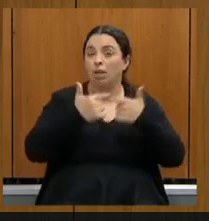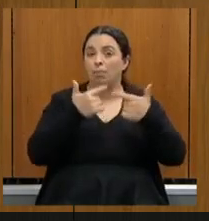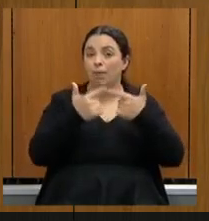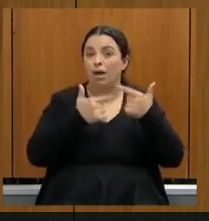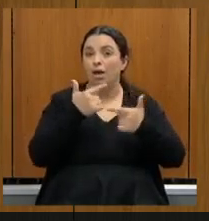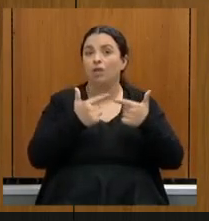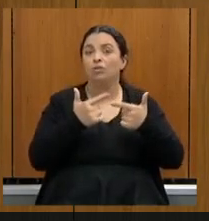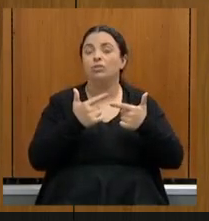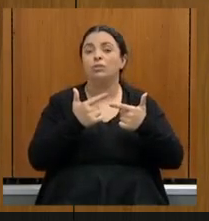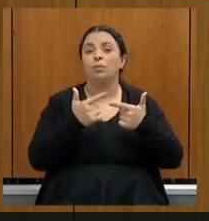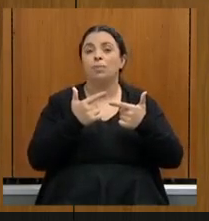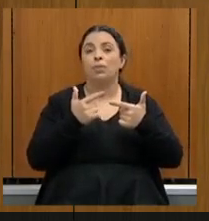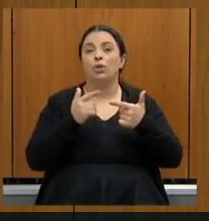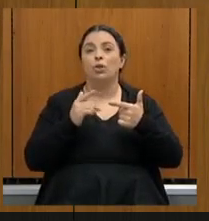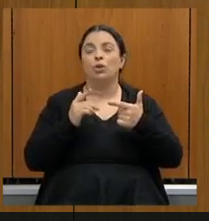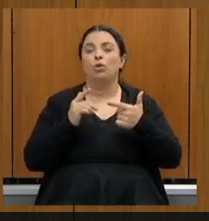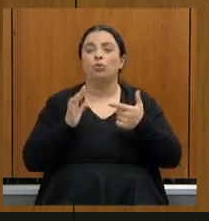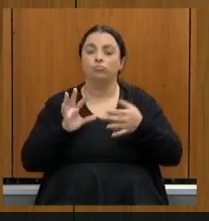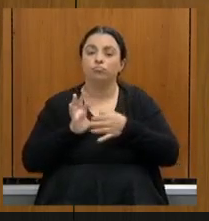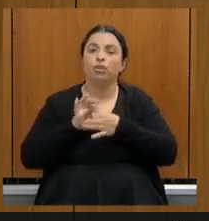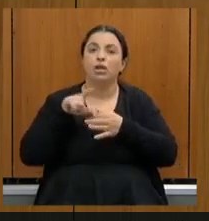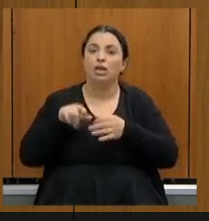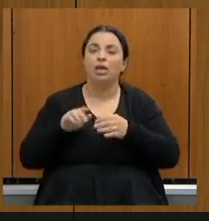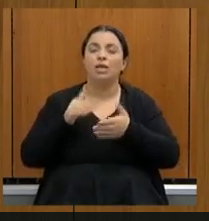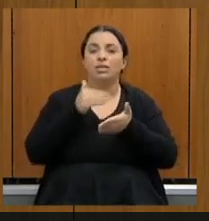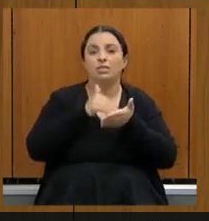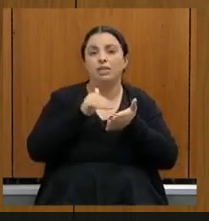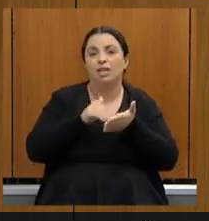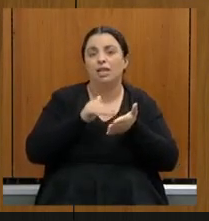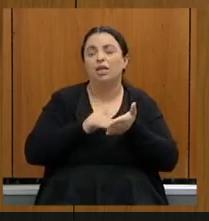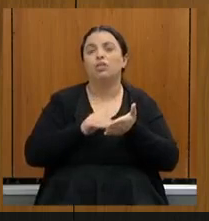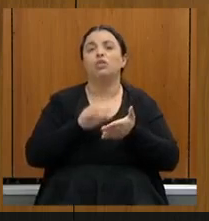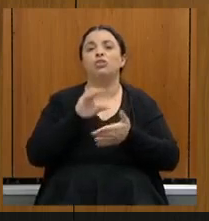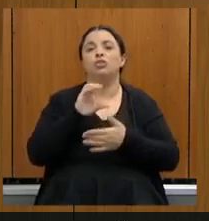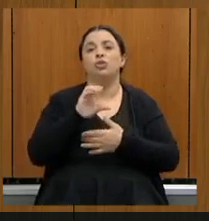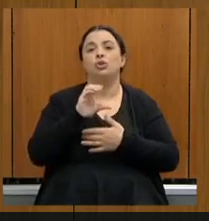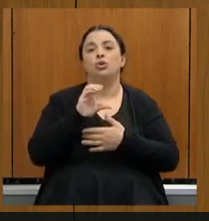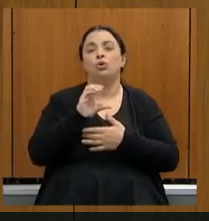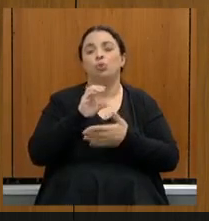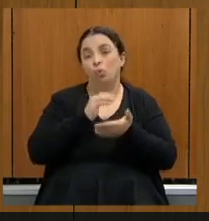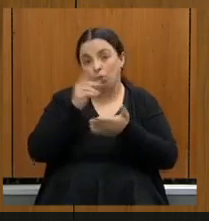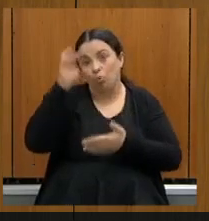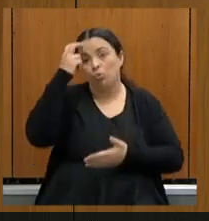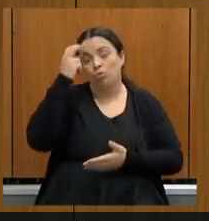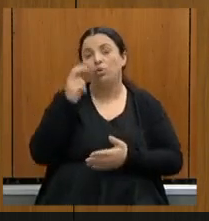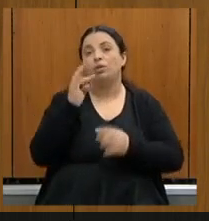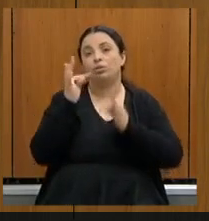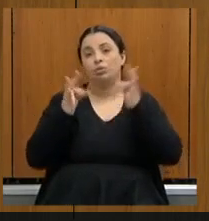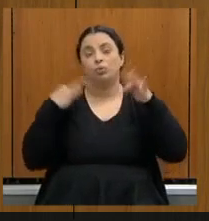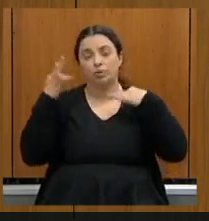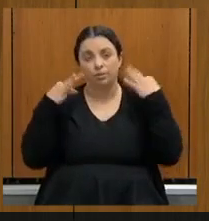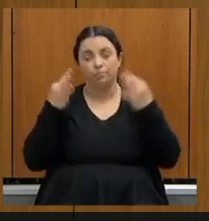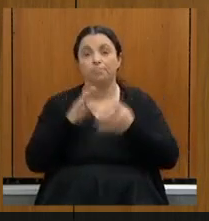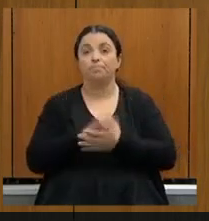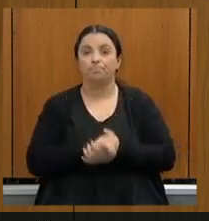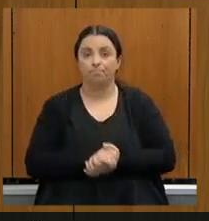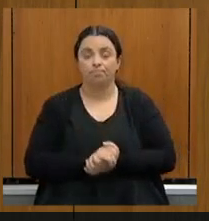a Comissão a Secretaria de Cultura e Turismo secretário nós estamos juntos